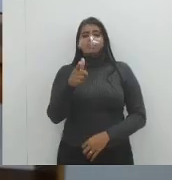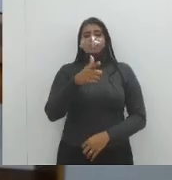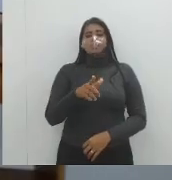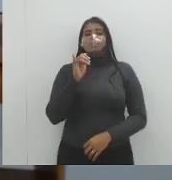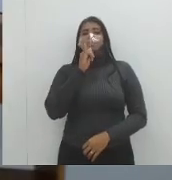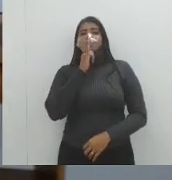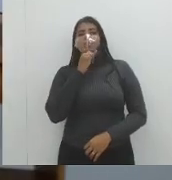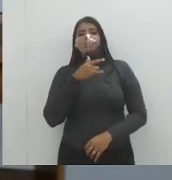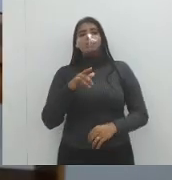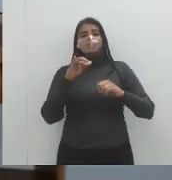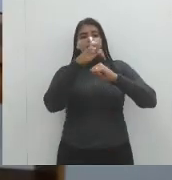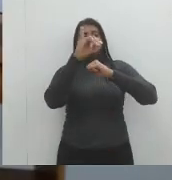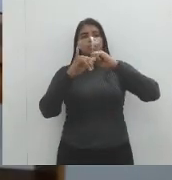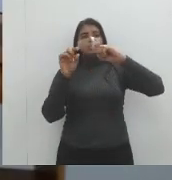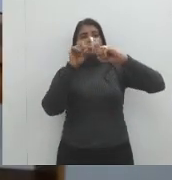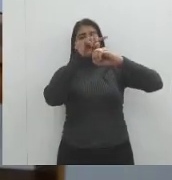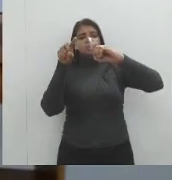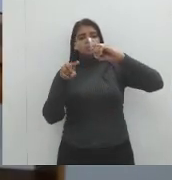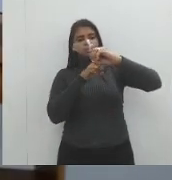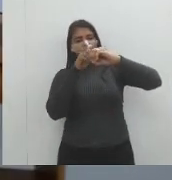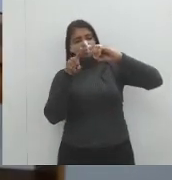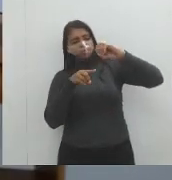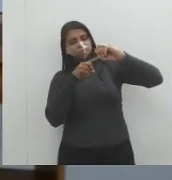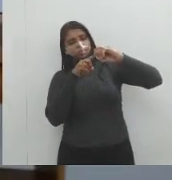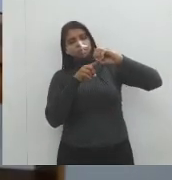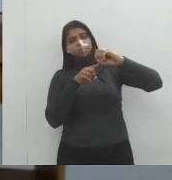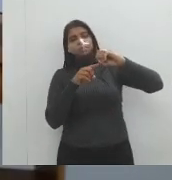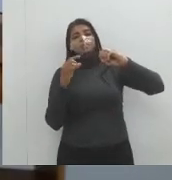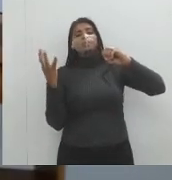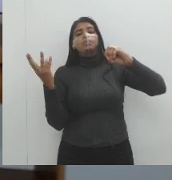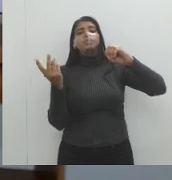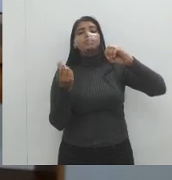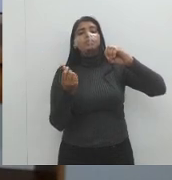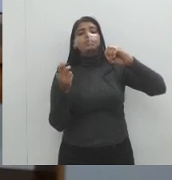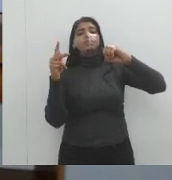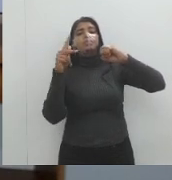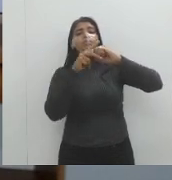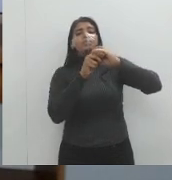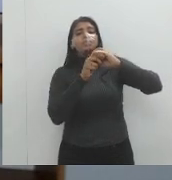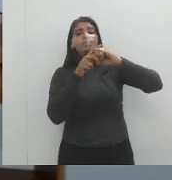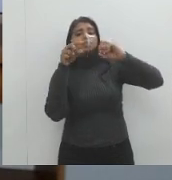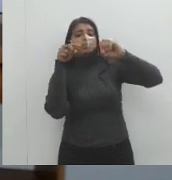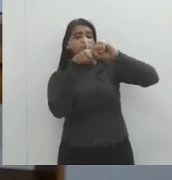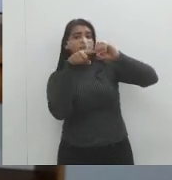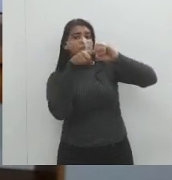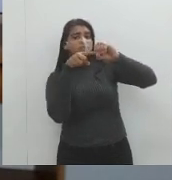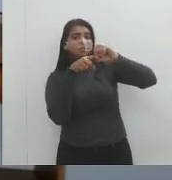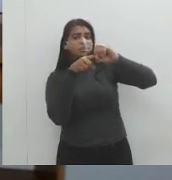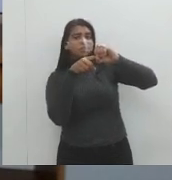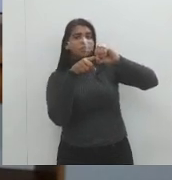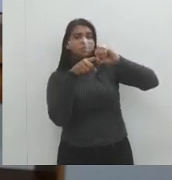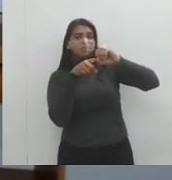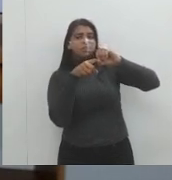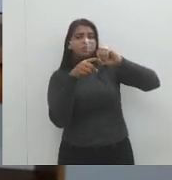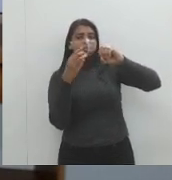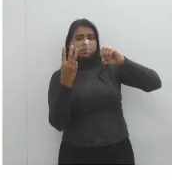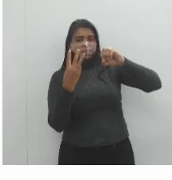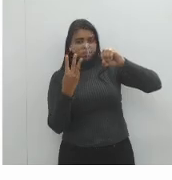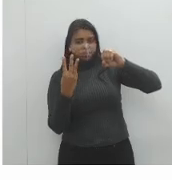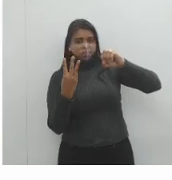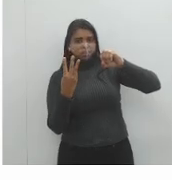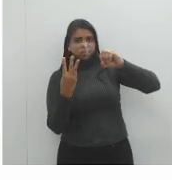de outro átomo. Ele tem quantos prótons no seu núcleo? Conte aí, quantas bolinhas vermelhas tem no